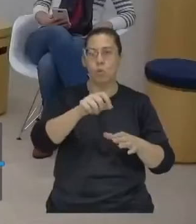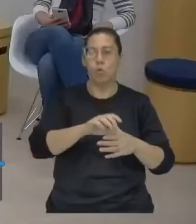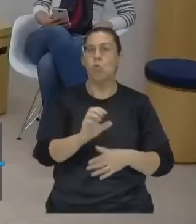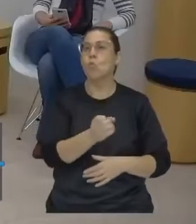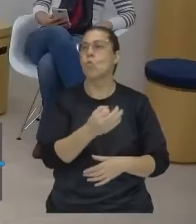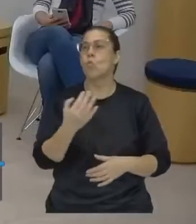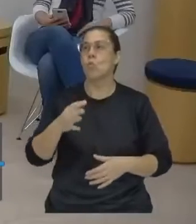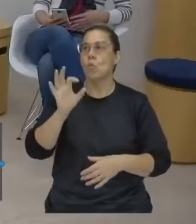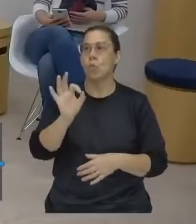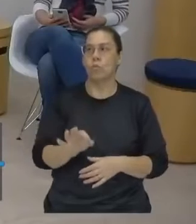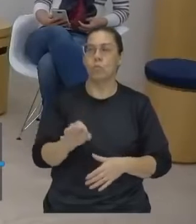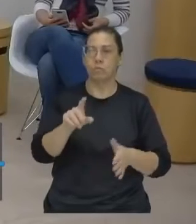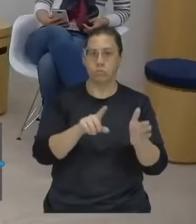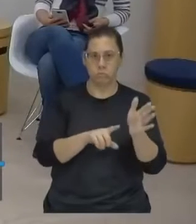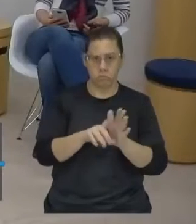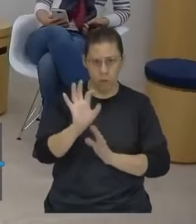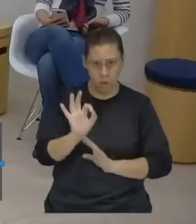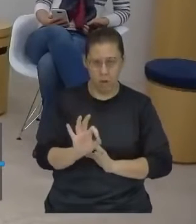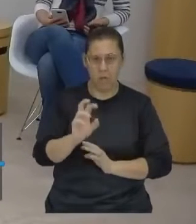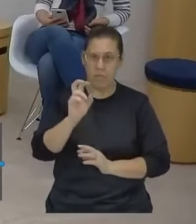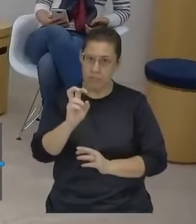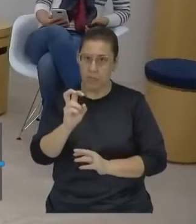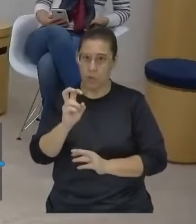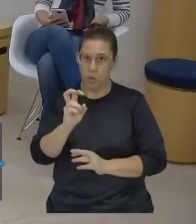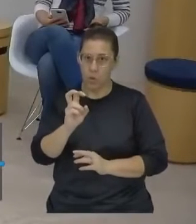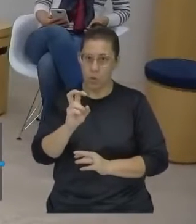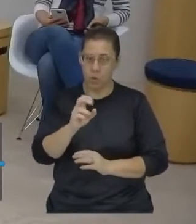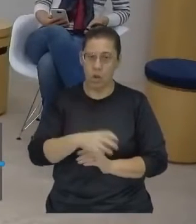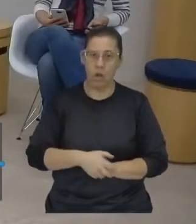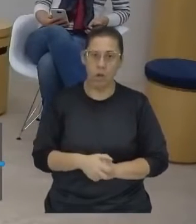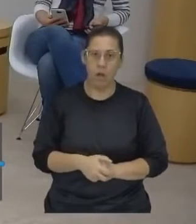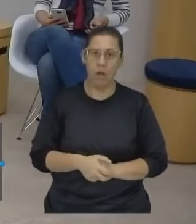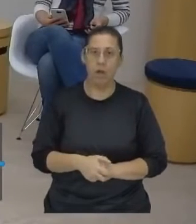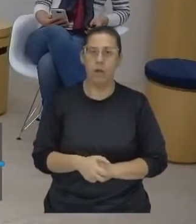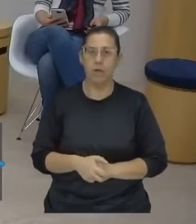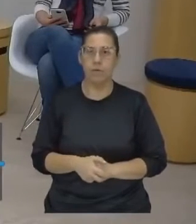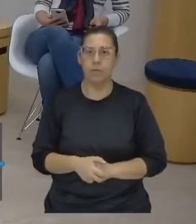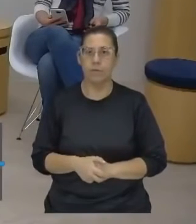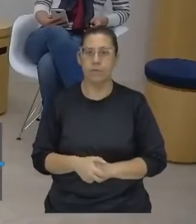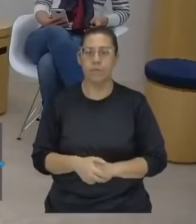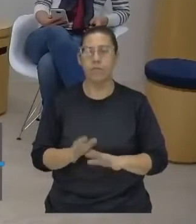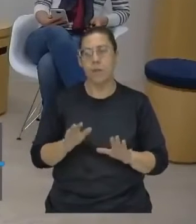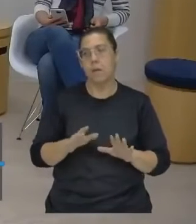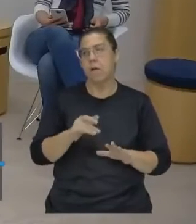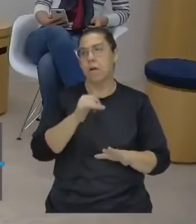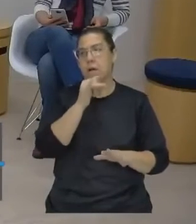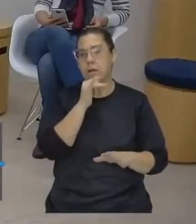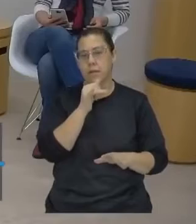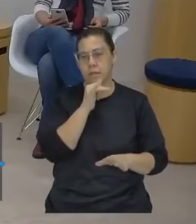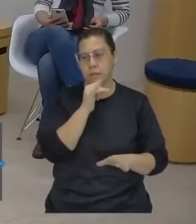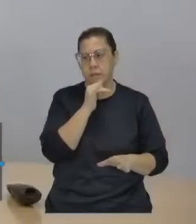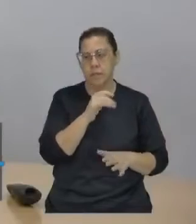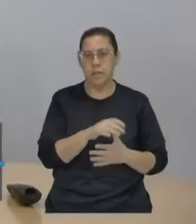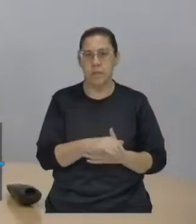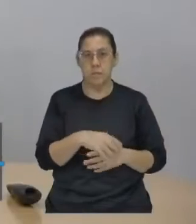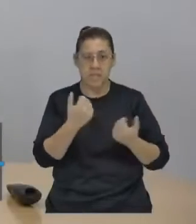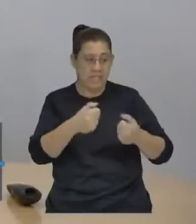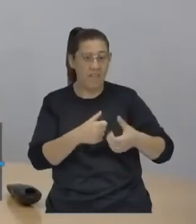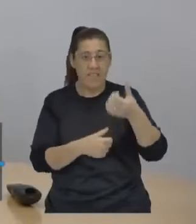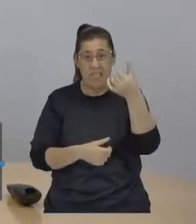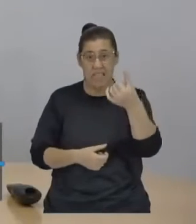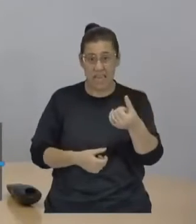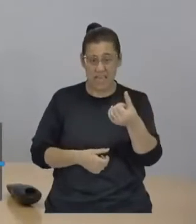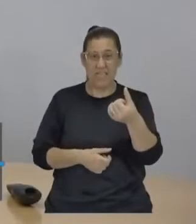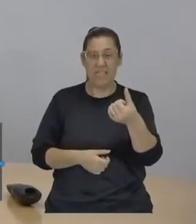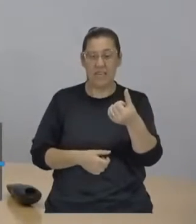Sim. 5, né? São 5 ainda tem prêmio, né? Não sei quanto tem prêmio, não me lembro. Mas suponhamos, 6, né? Você queria acertar 6, né?